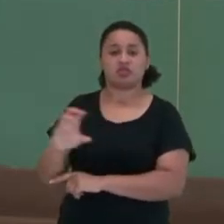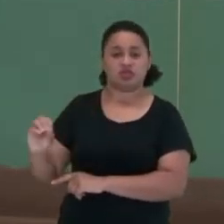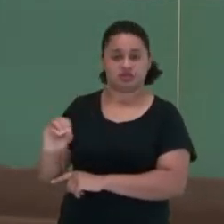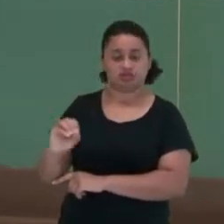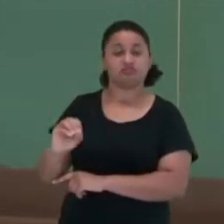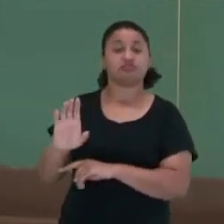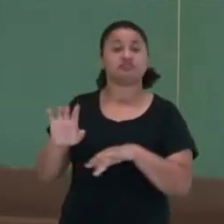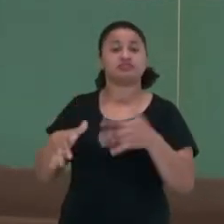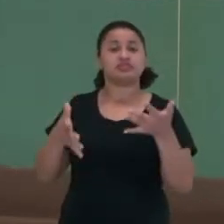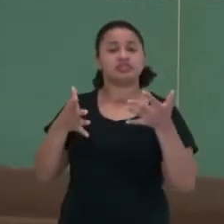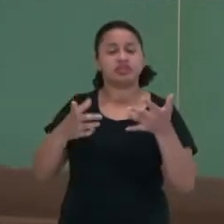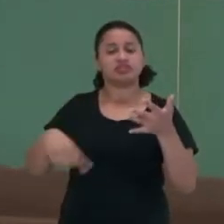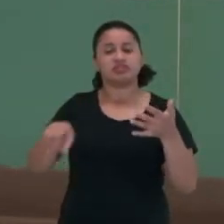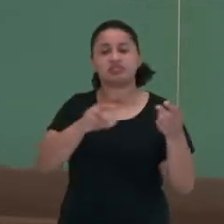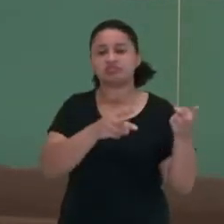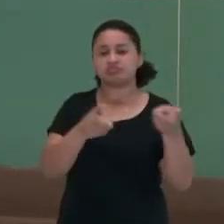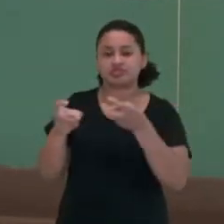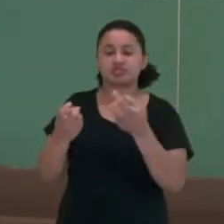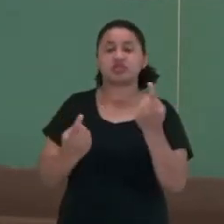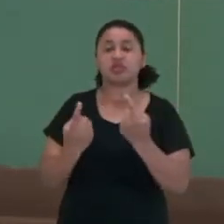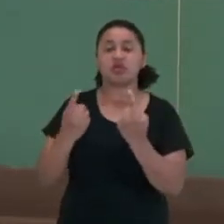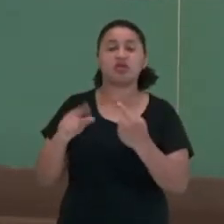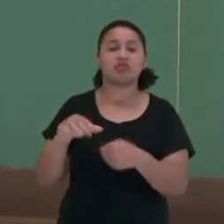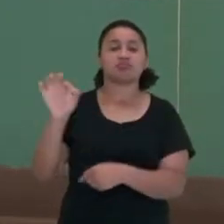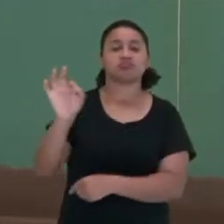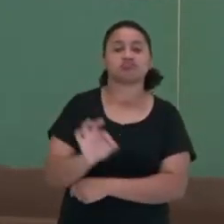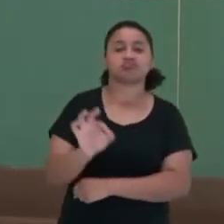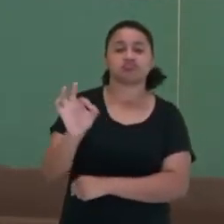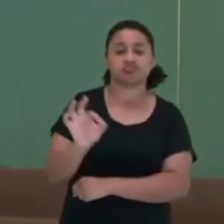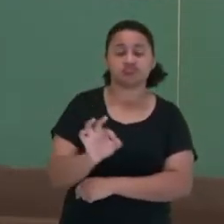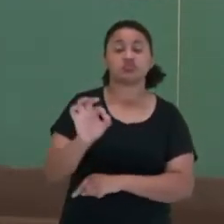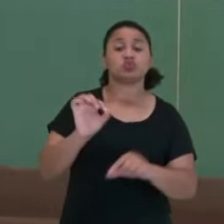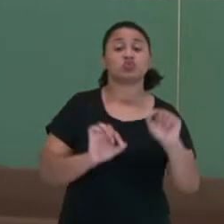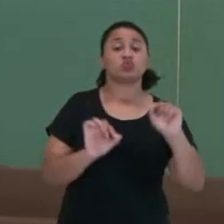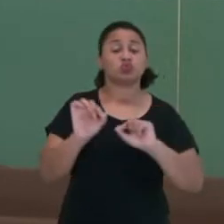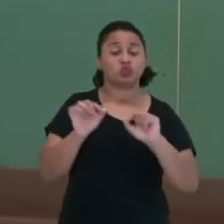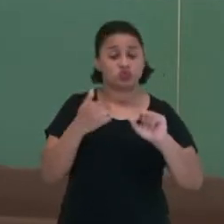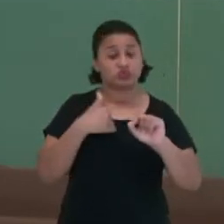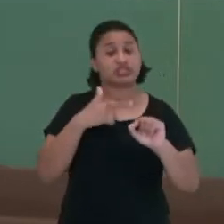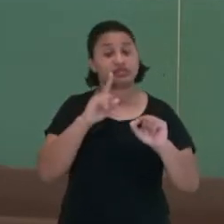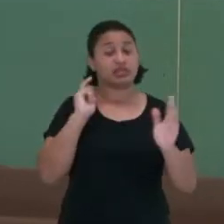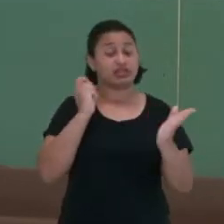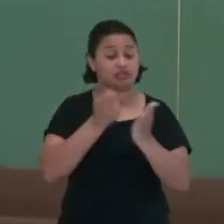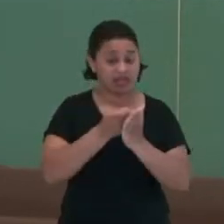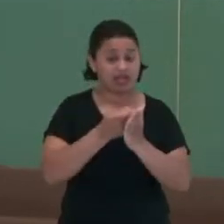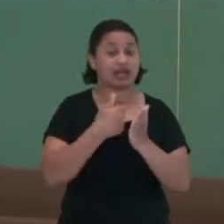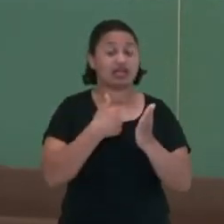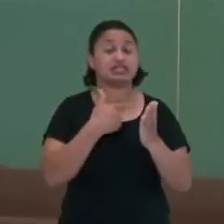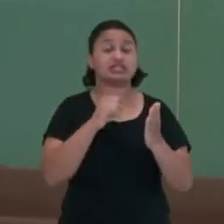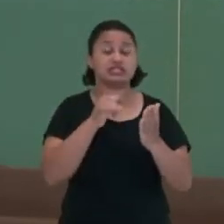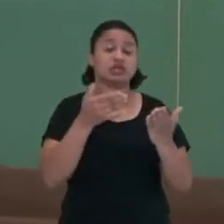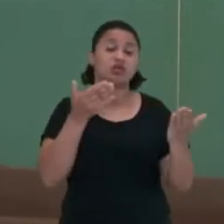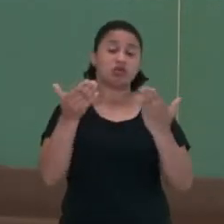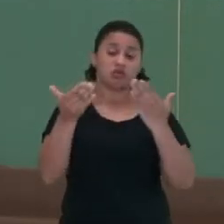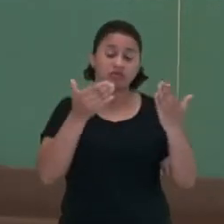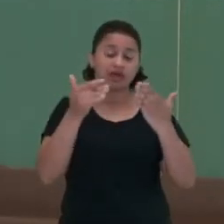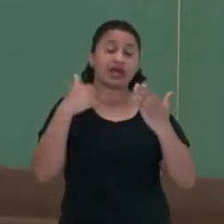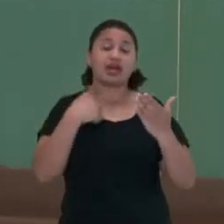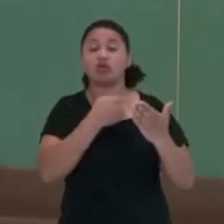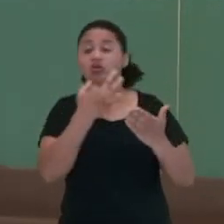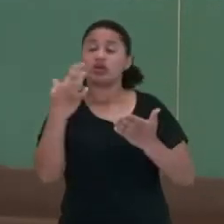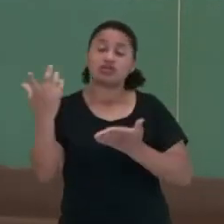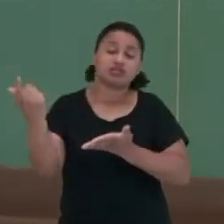Eu quero que vocês determinem qual é a porcentagem desta formalização em relação ao